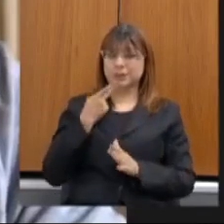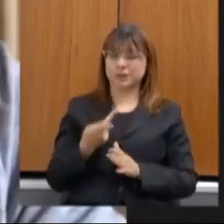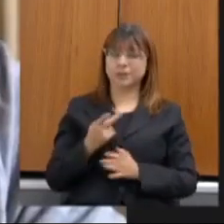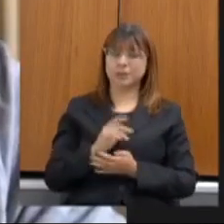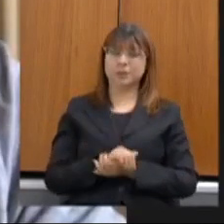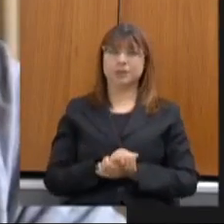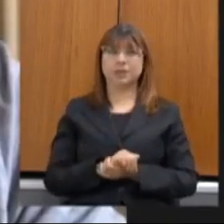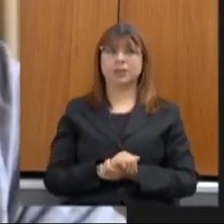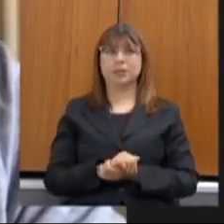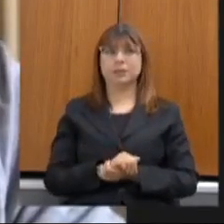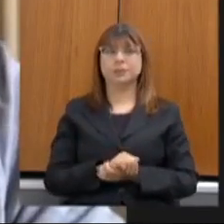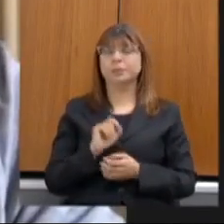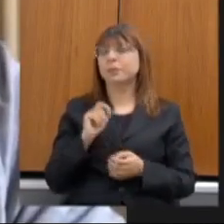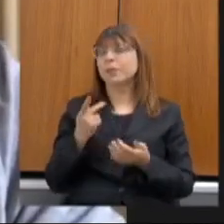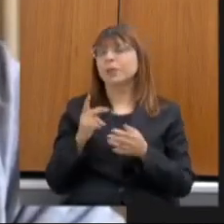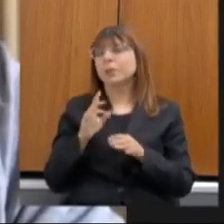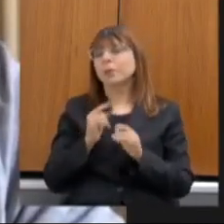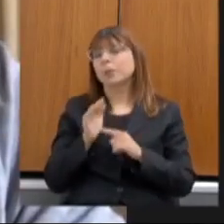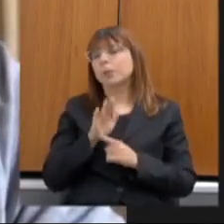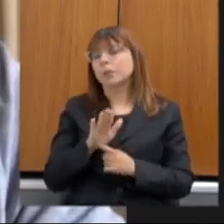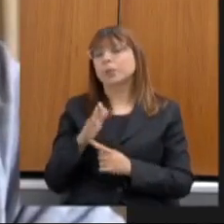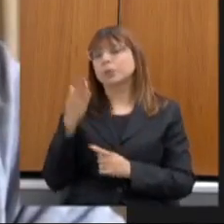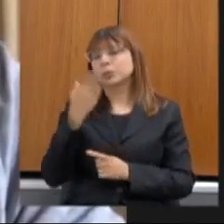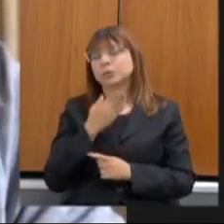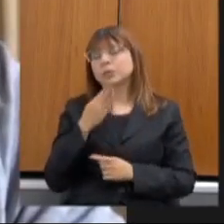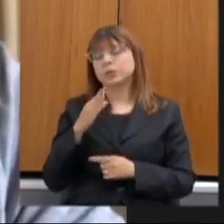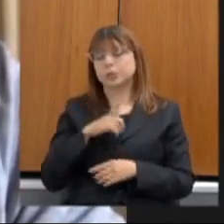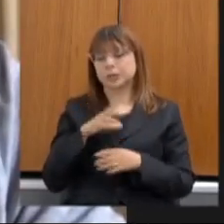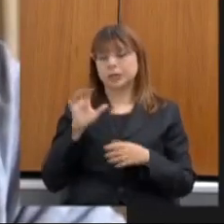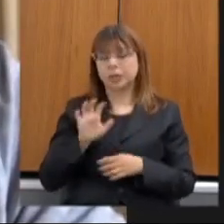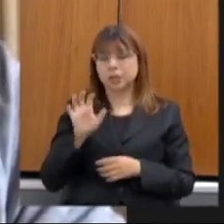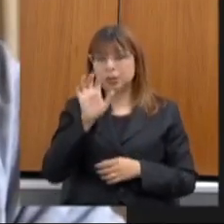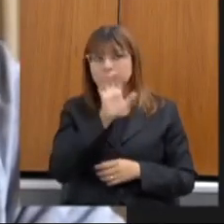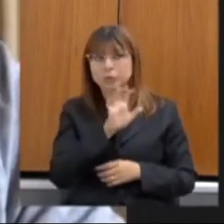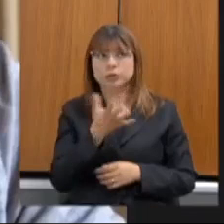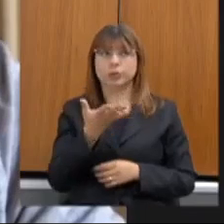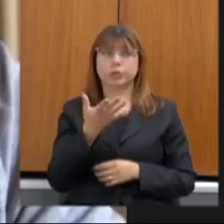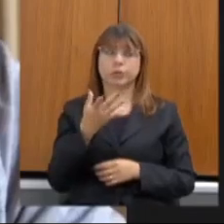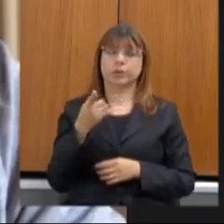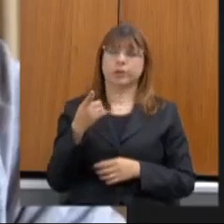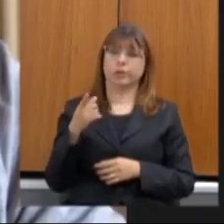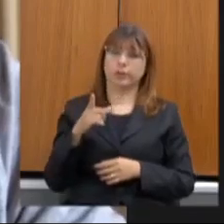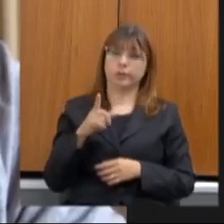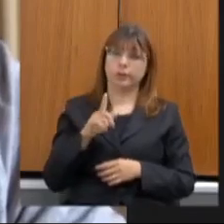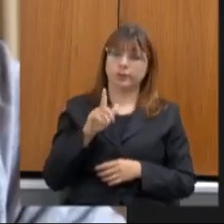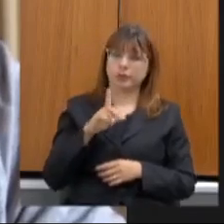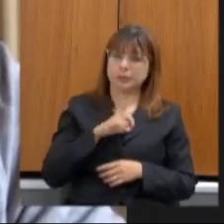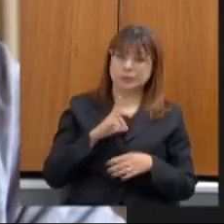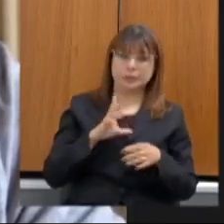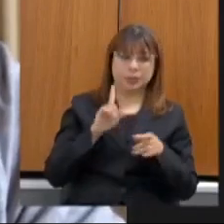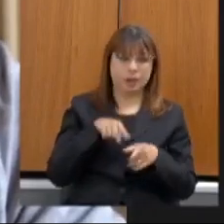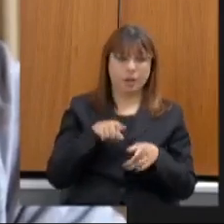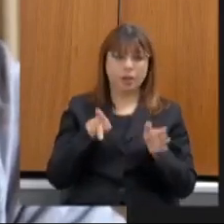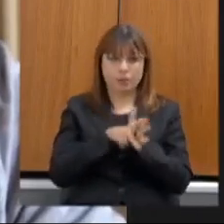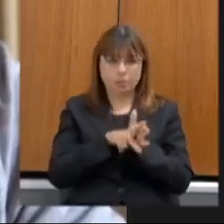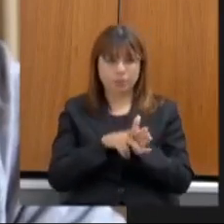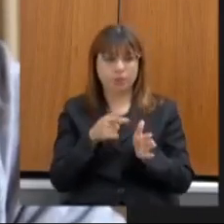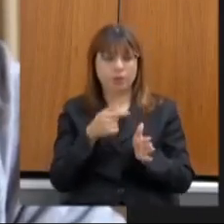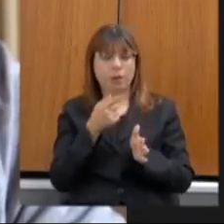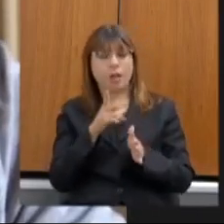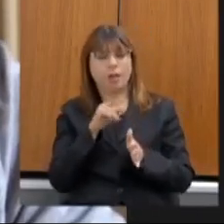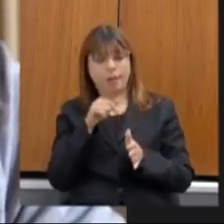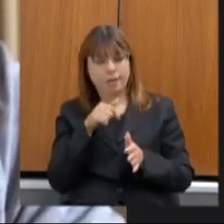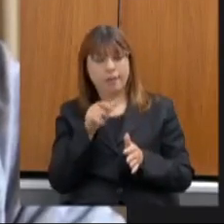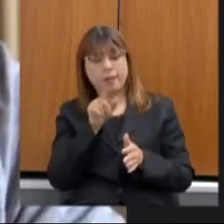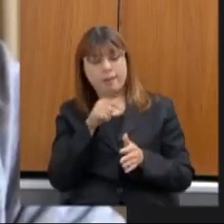aí que eu o que que mostra-se que as regiões onde há mais é o direito de pedágio onde a propriedade é Tratado de forma